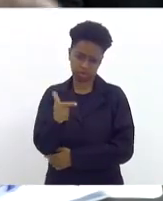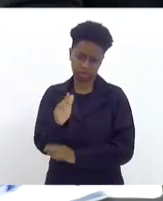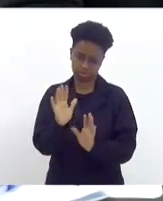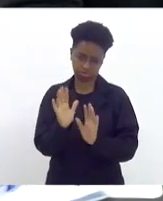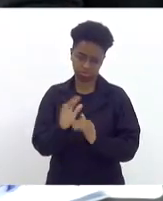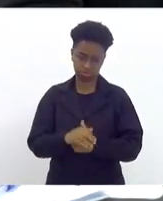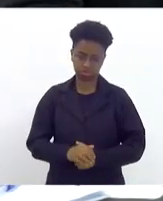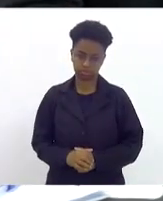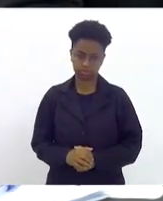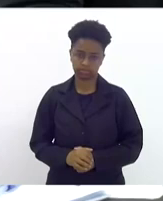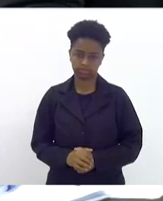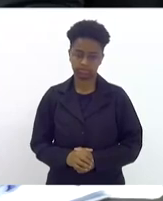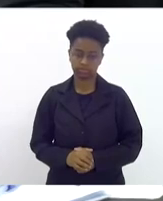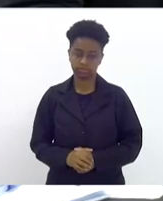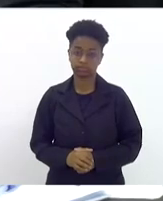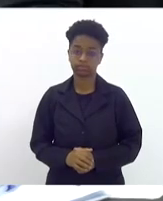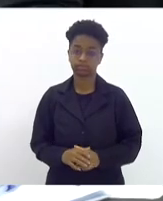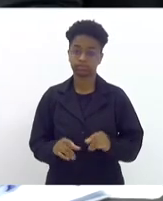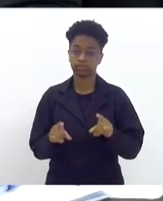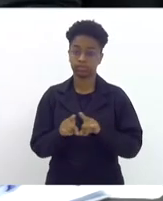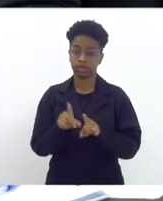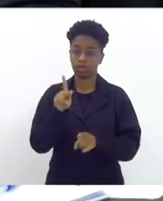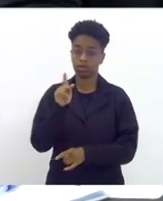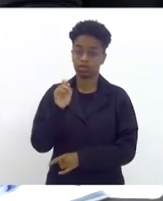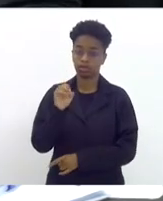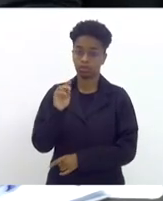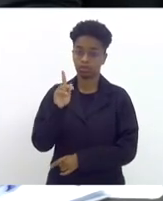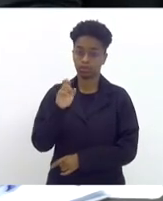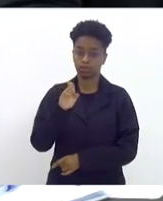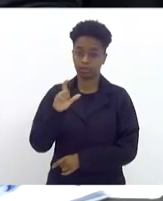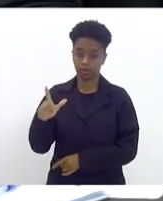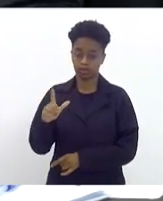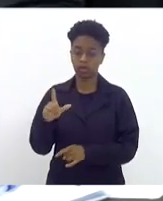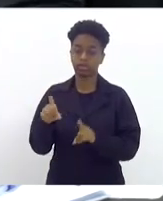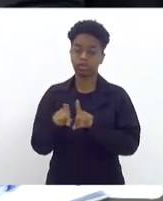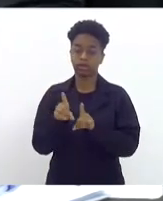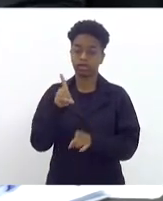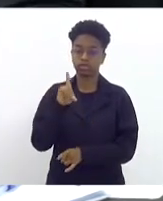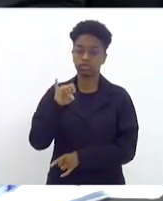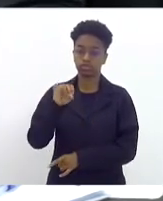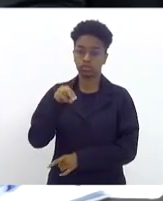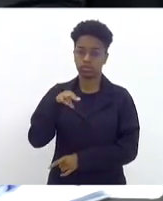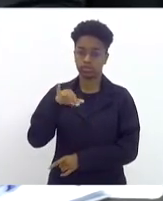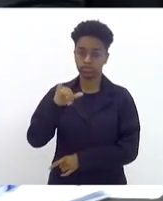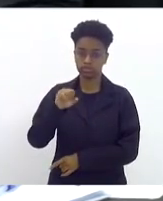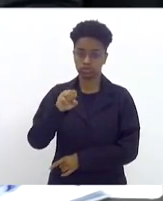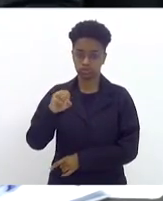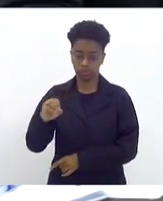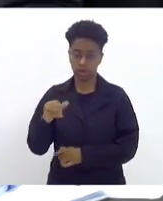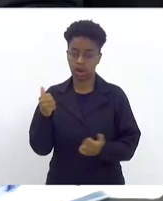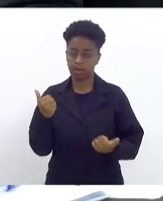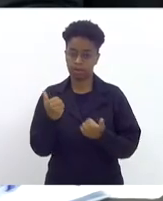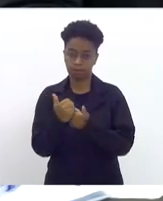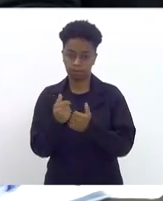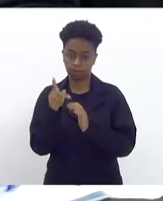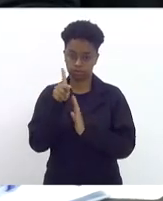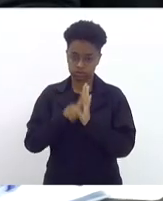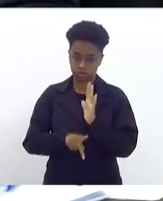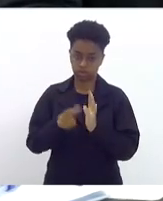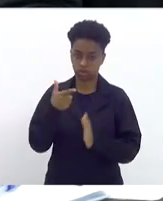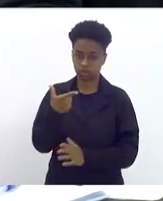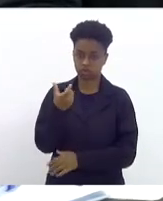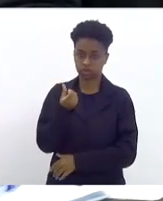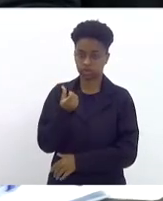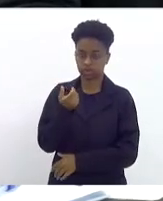se puder ou o deputado poubel Deputado Dionísio passa a ser com autores desse projeto 276 com isso tá sanado o